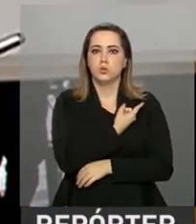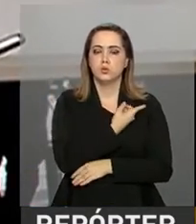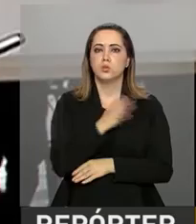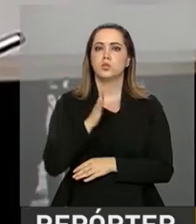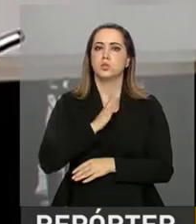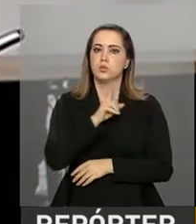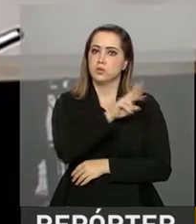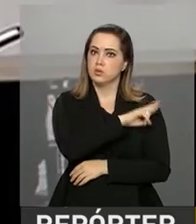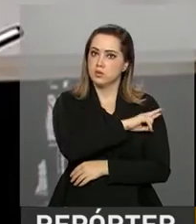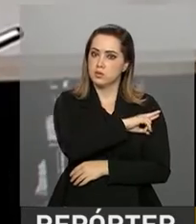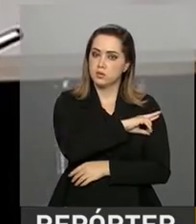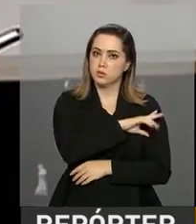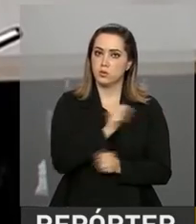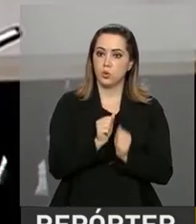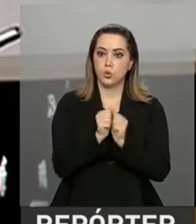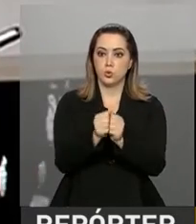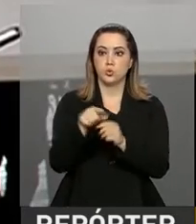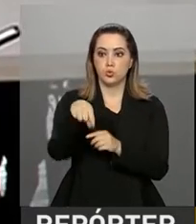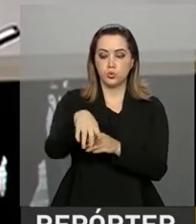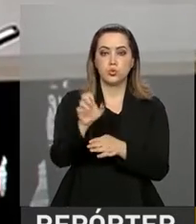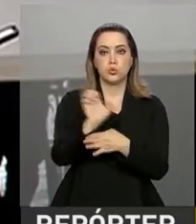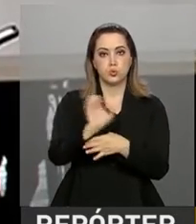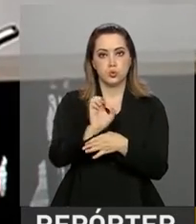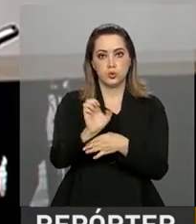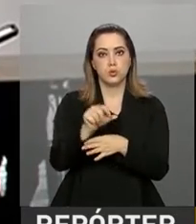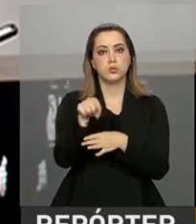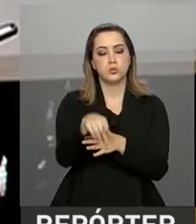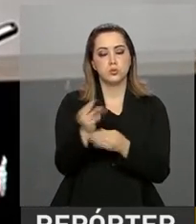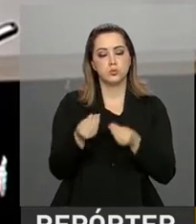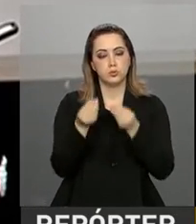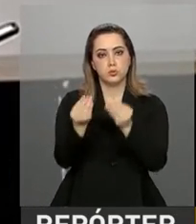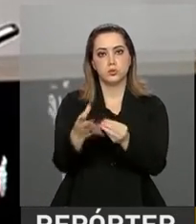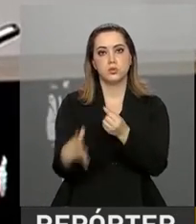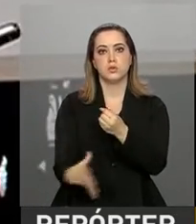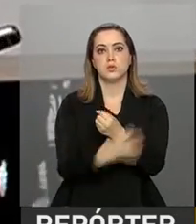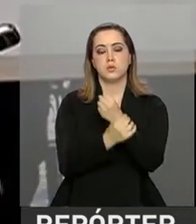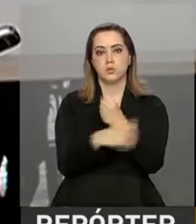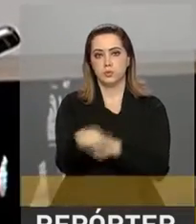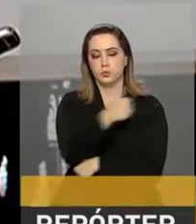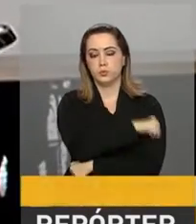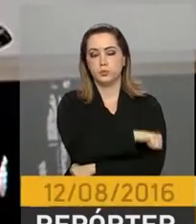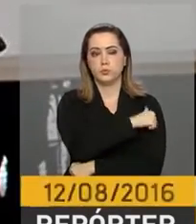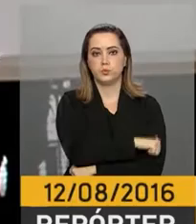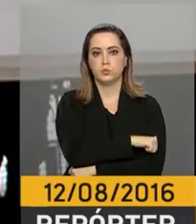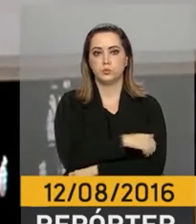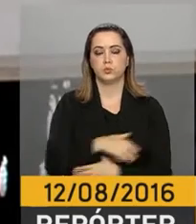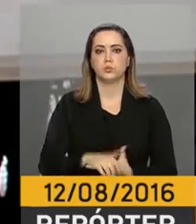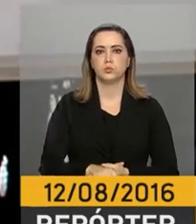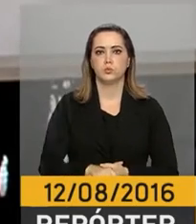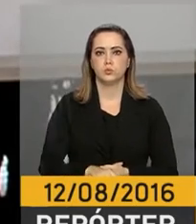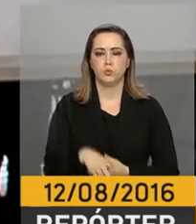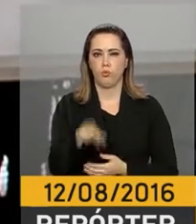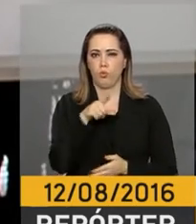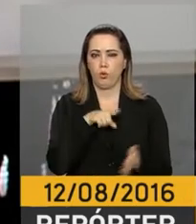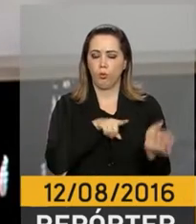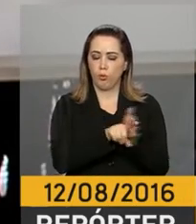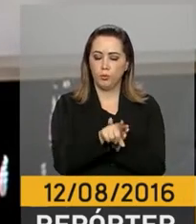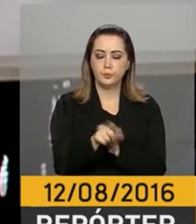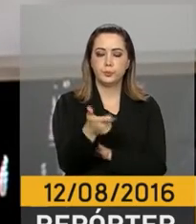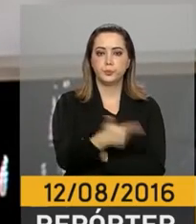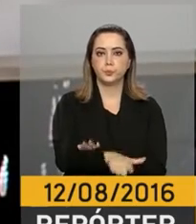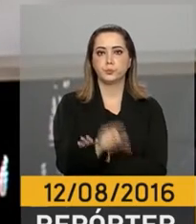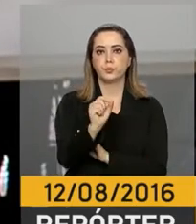continua a responsabilidade com o governo do Estado em prover segurança para a população do Rio de Janeiro. General, ontem o ministro